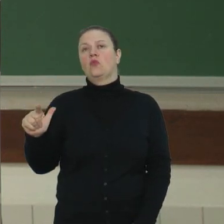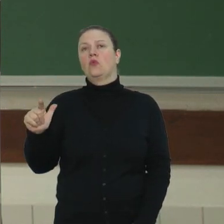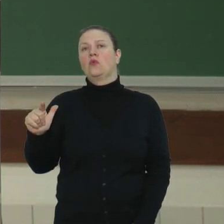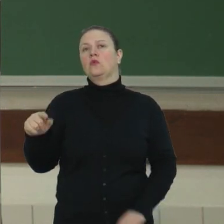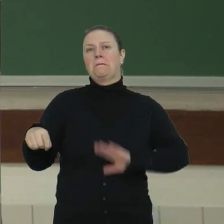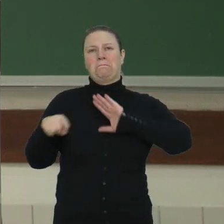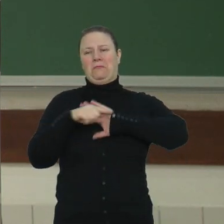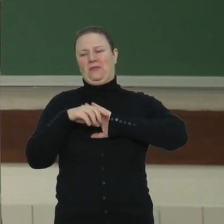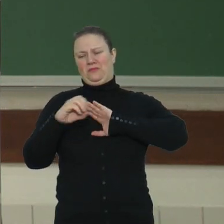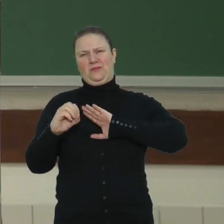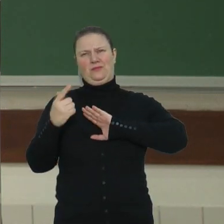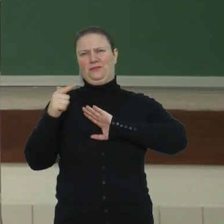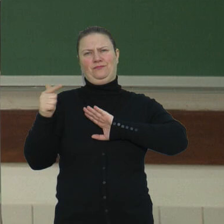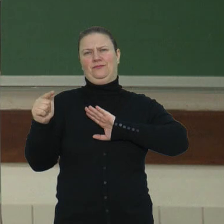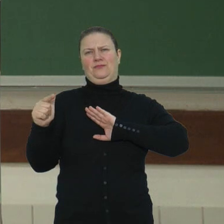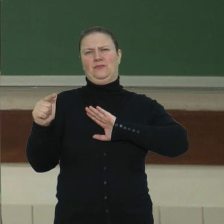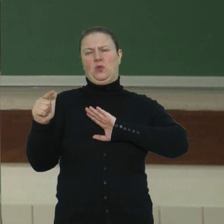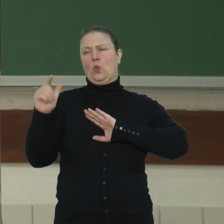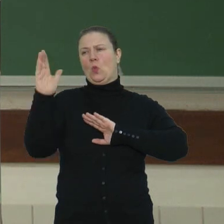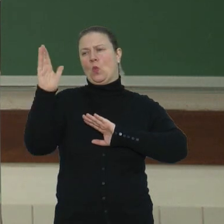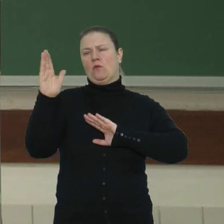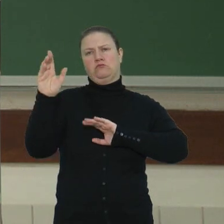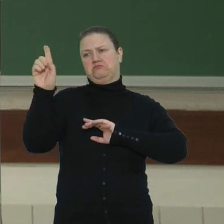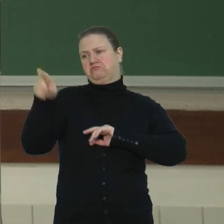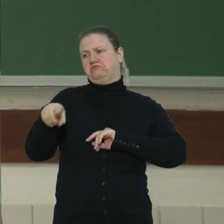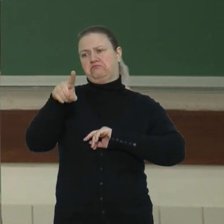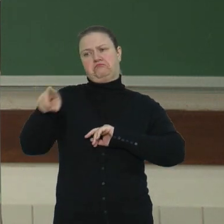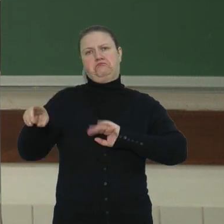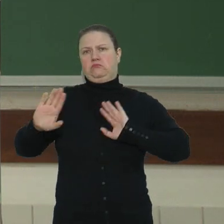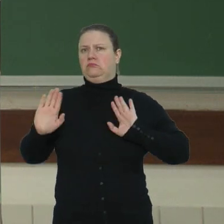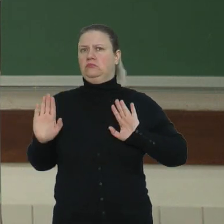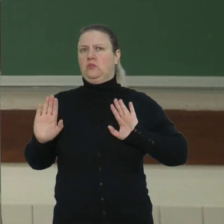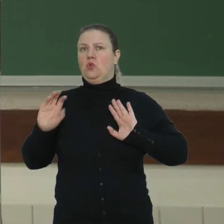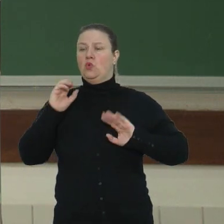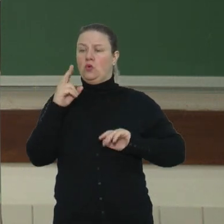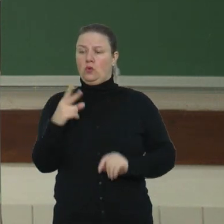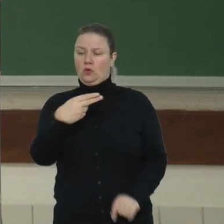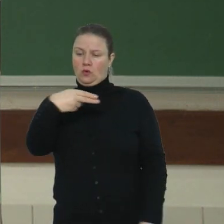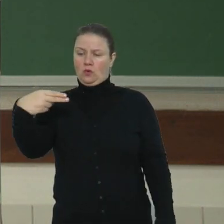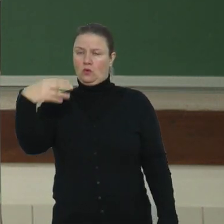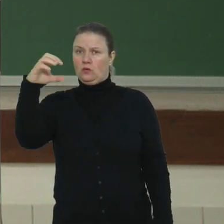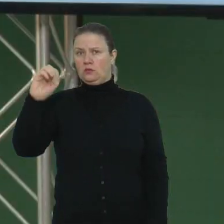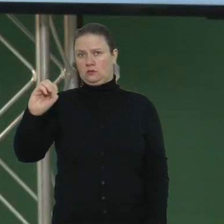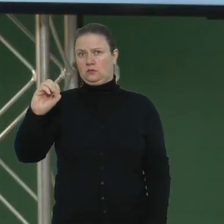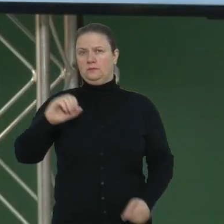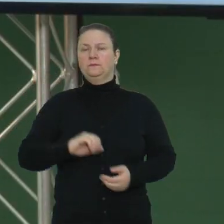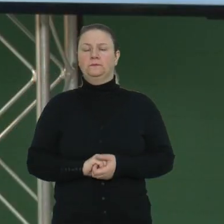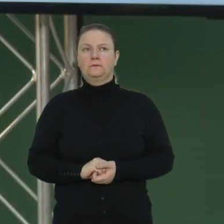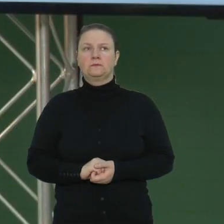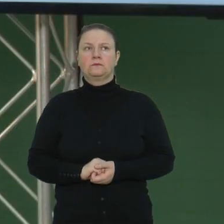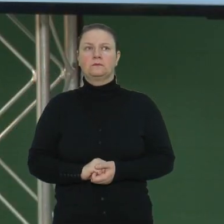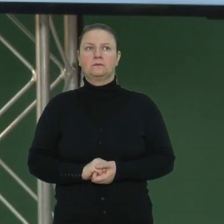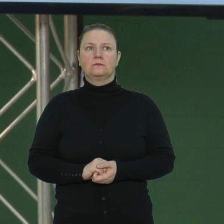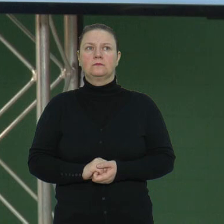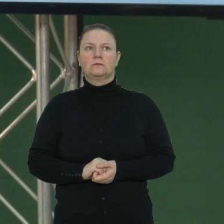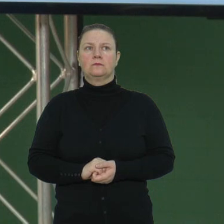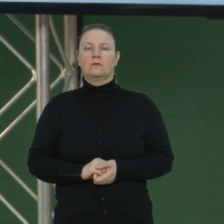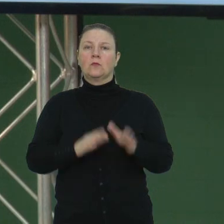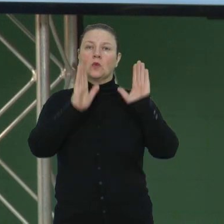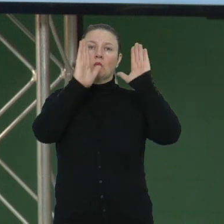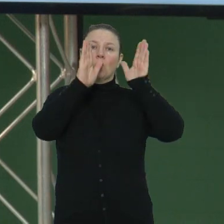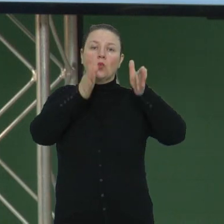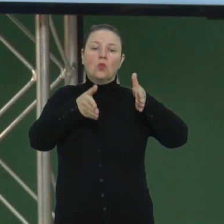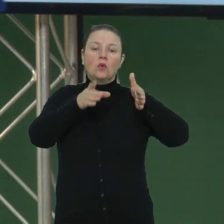menos 0 ou mais 0, ele é nulo, certo? Então, é o módulo de 0 que é igual a 0. E também, que número que tem o